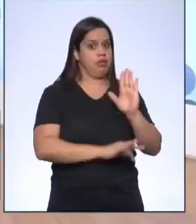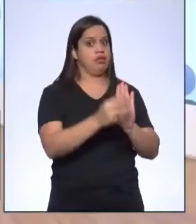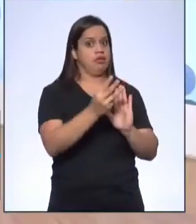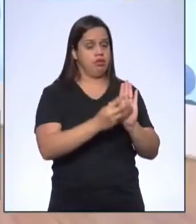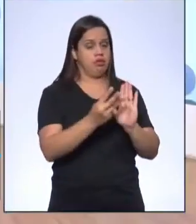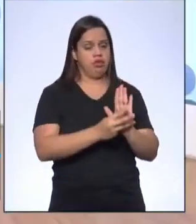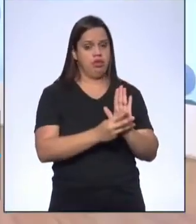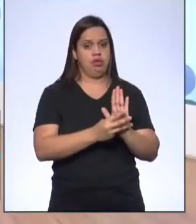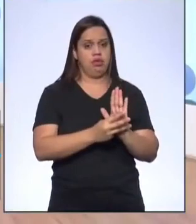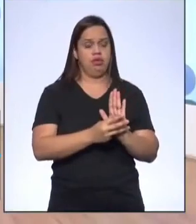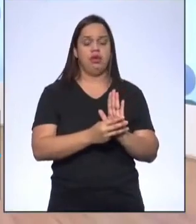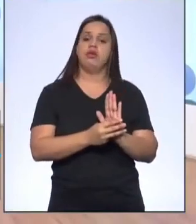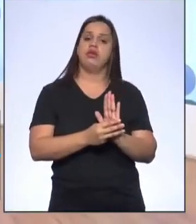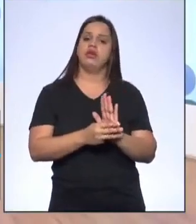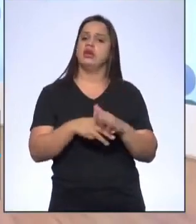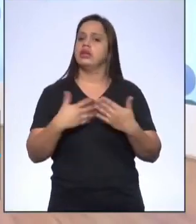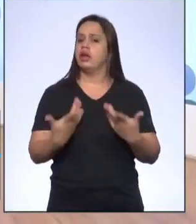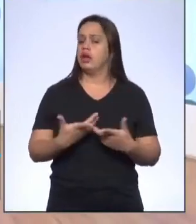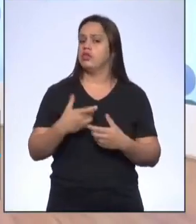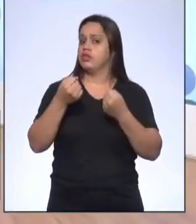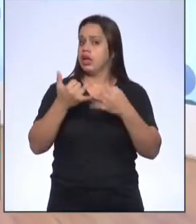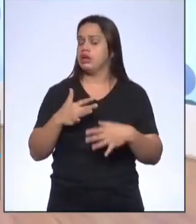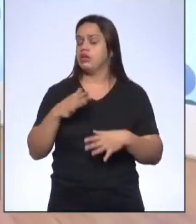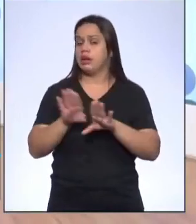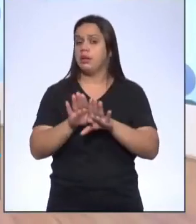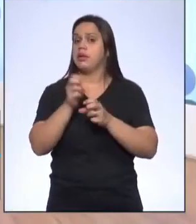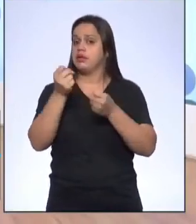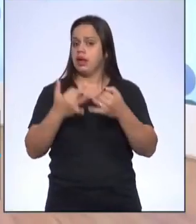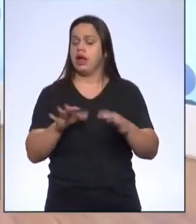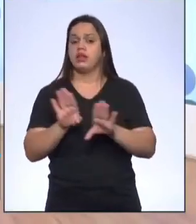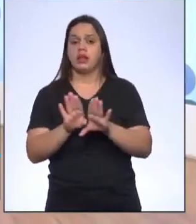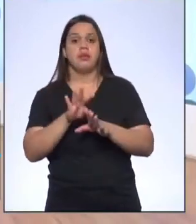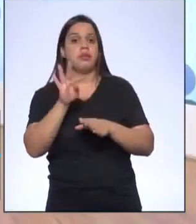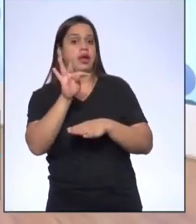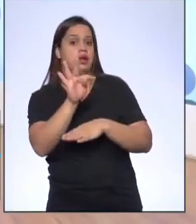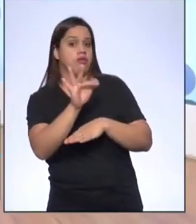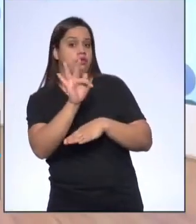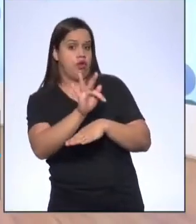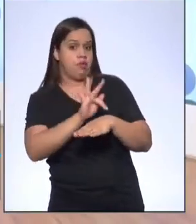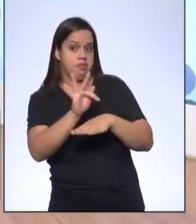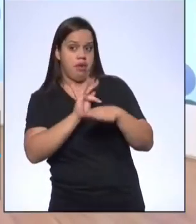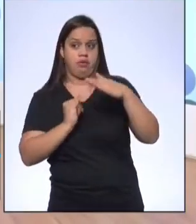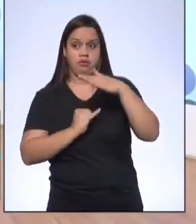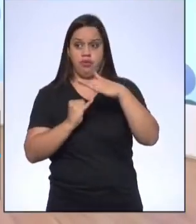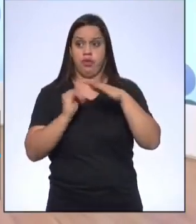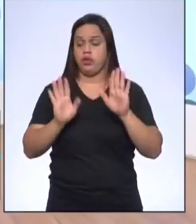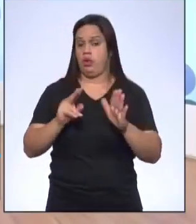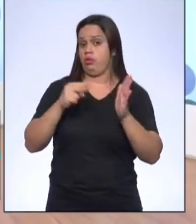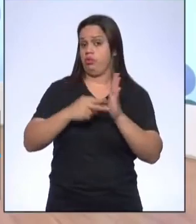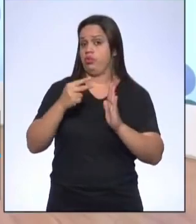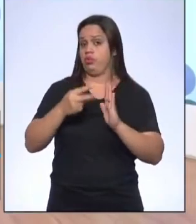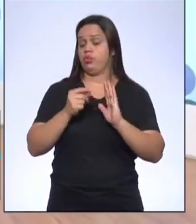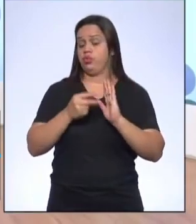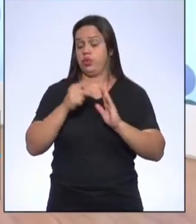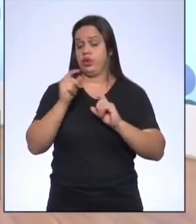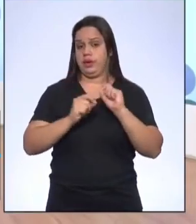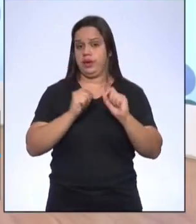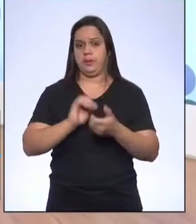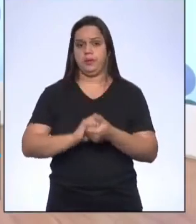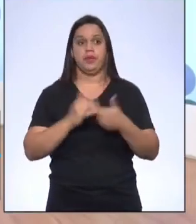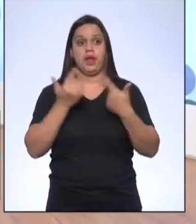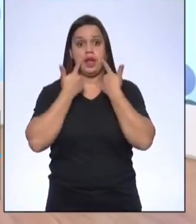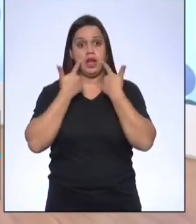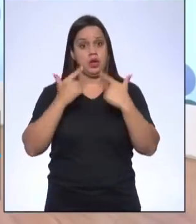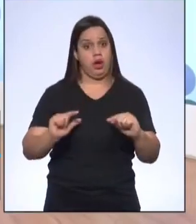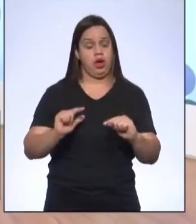era linguagem formal. A gente esqueceu de pontuar isso, da linguagem formal Obrigada, e informal. Pronto. É o seguinte, amor, então vamos lá. Essa linguagem, ele